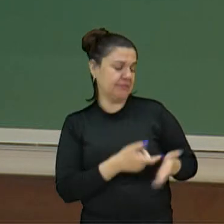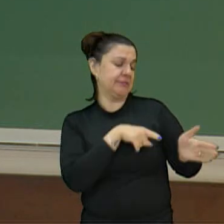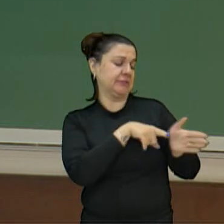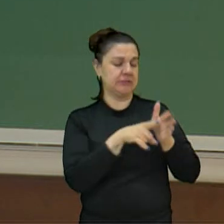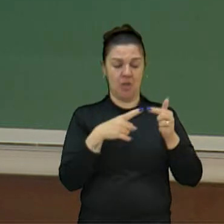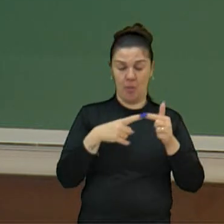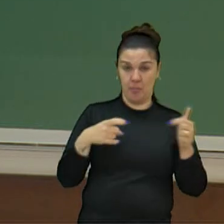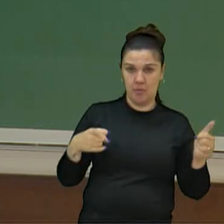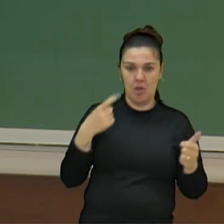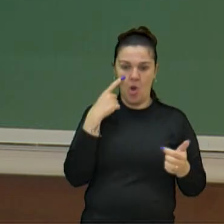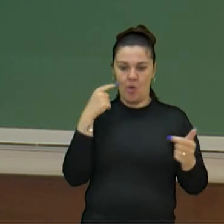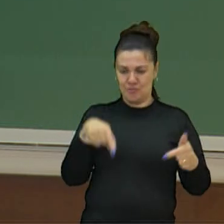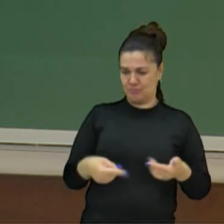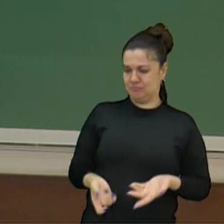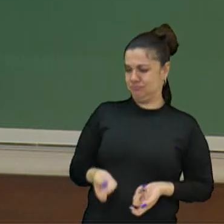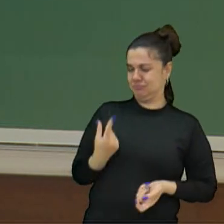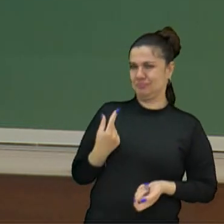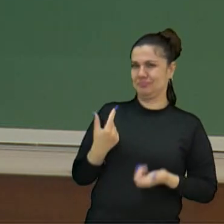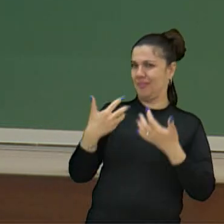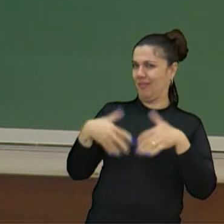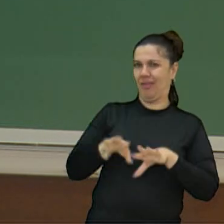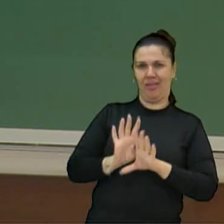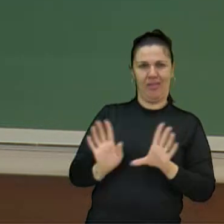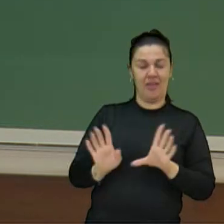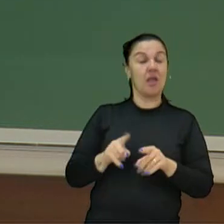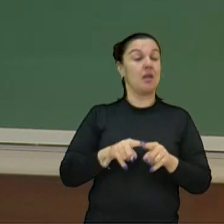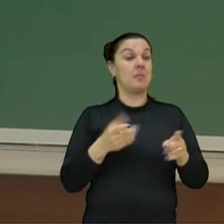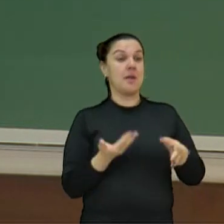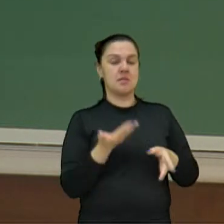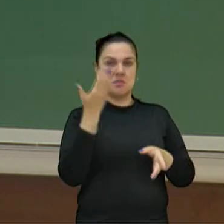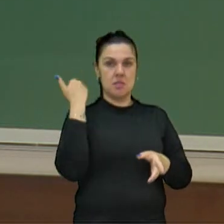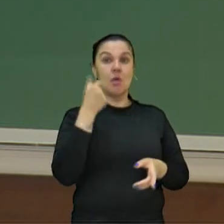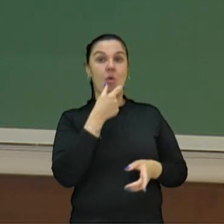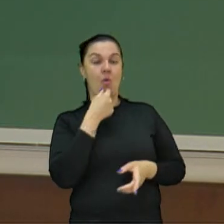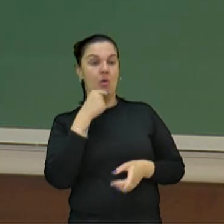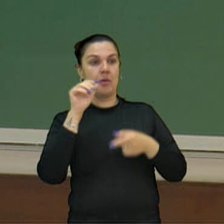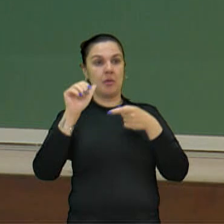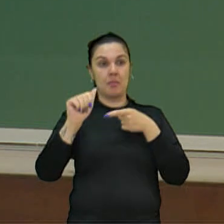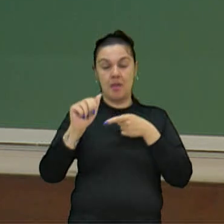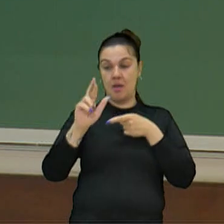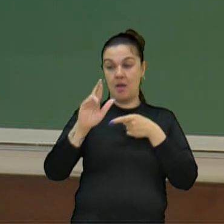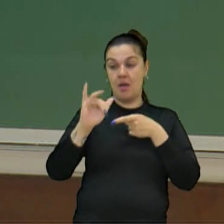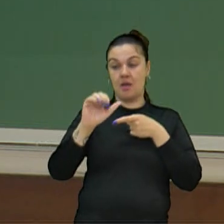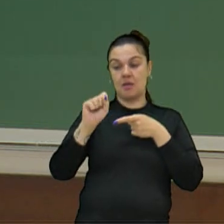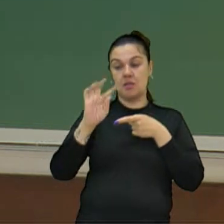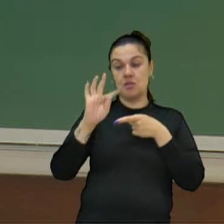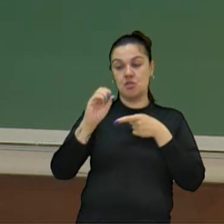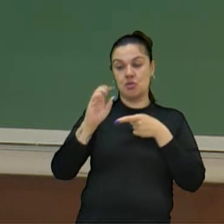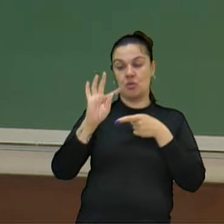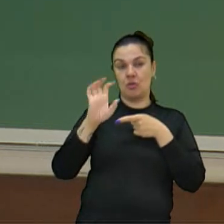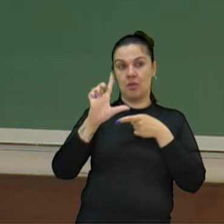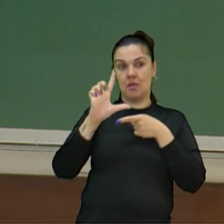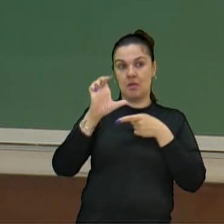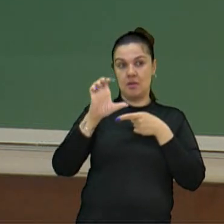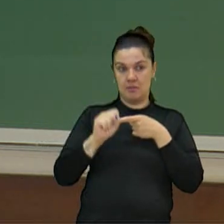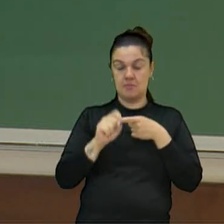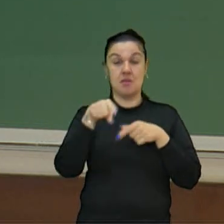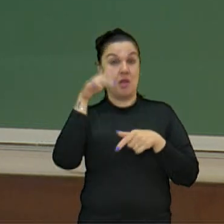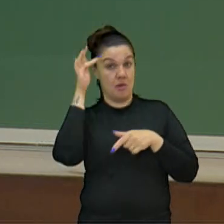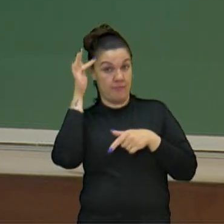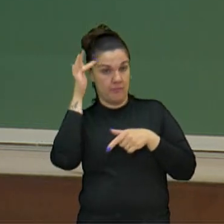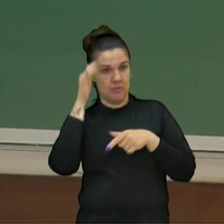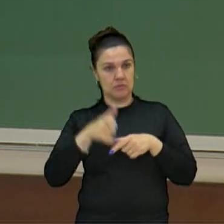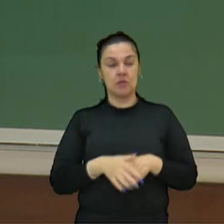apesar de hoje ela parecer pra gente uma coisa meio bizarra. Por exemplo, Aristóteles, né, um importante filósofo grego. Esse outro